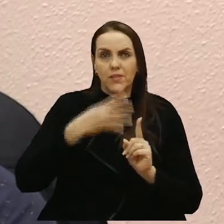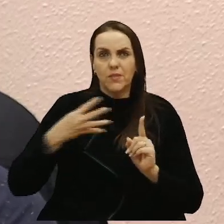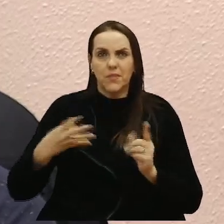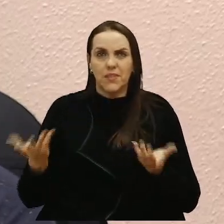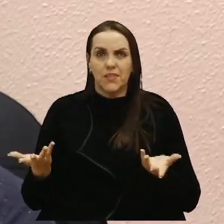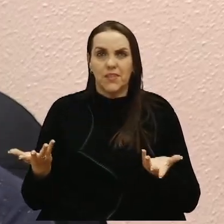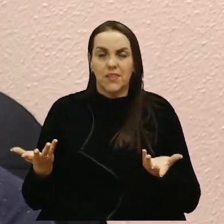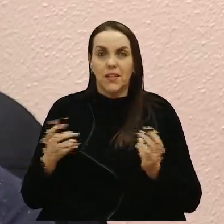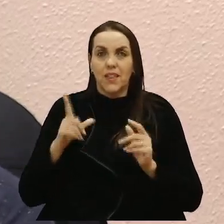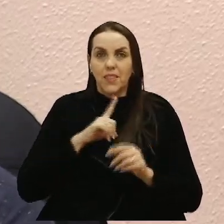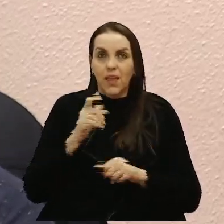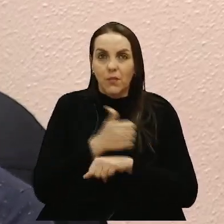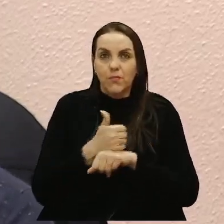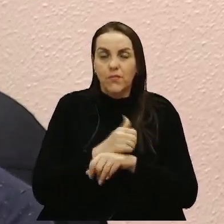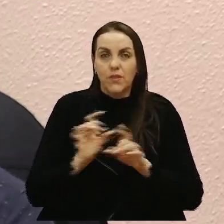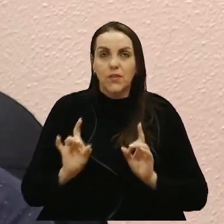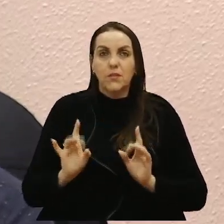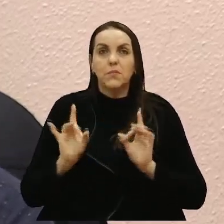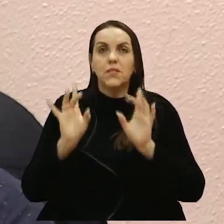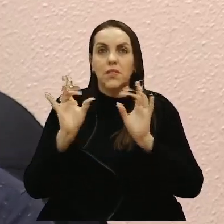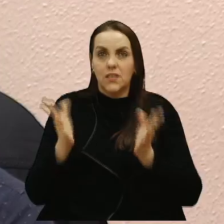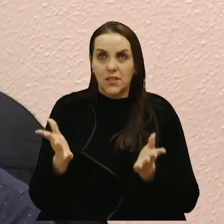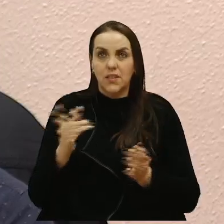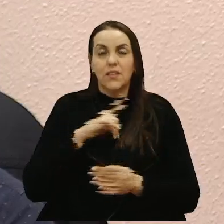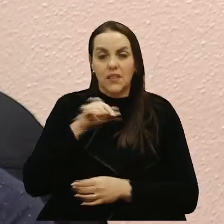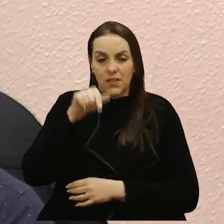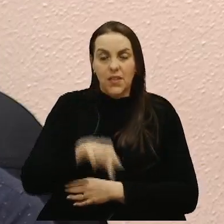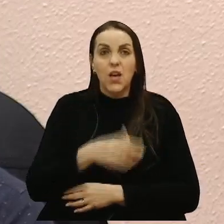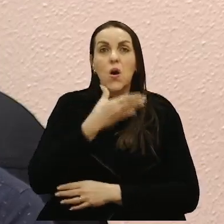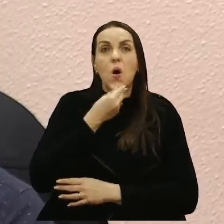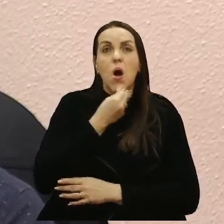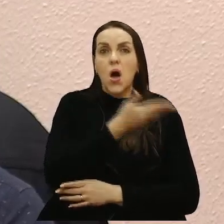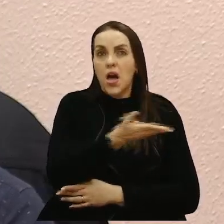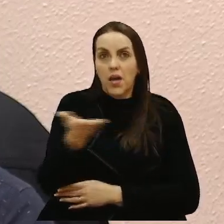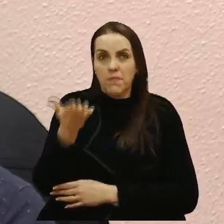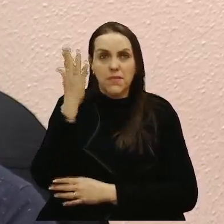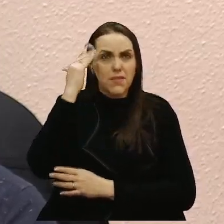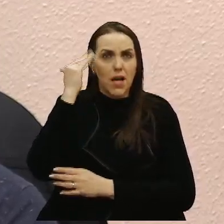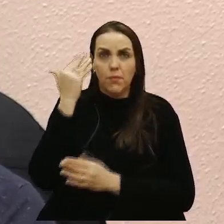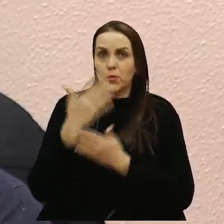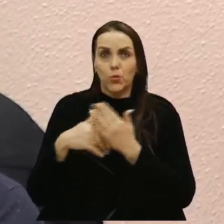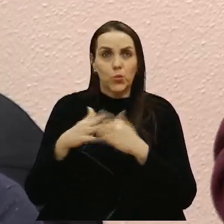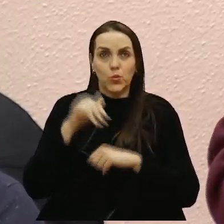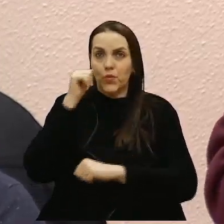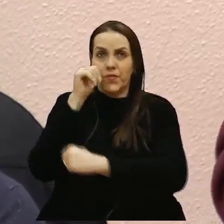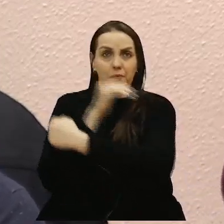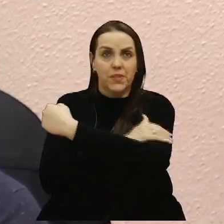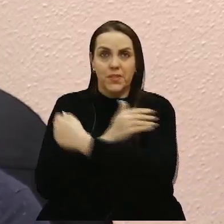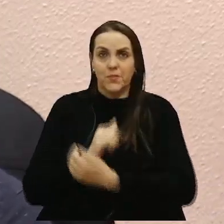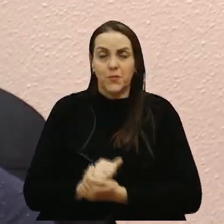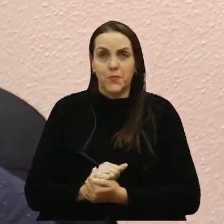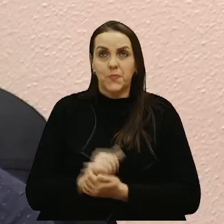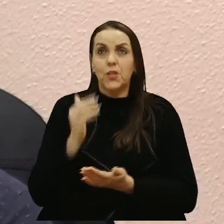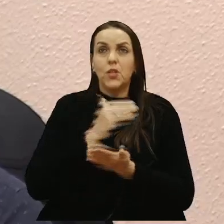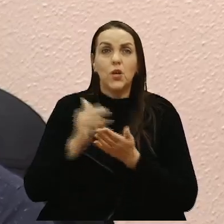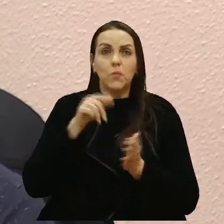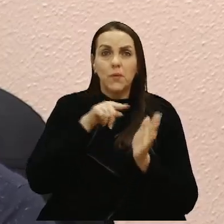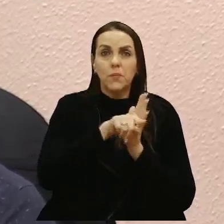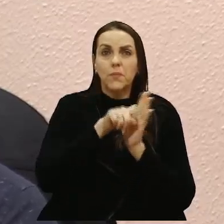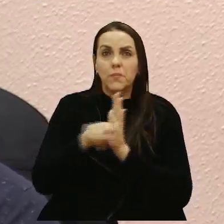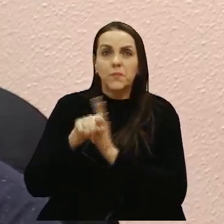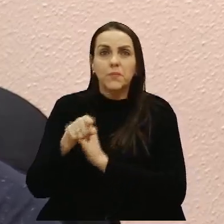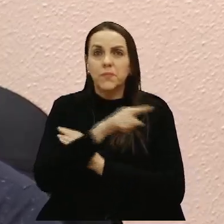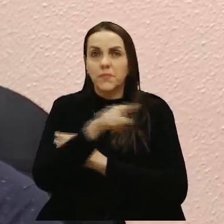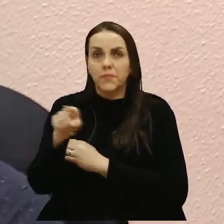aqui especialistas. Nós temos aqui homens que são especialistas em feminismo. Então eu vou começar a perguntar para vocês